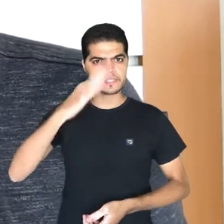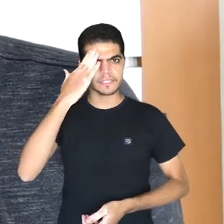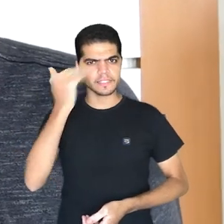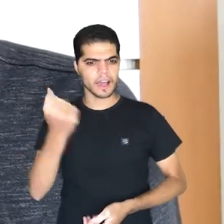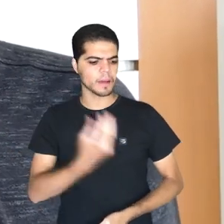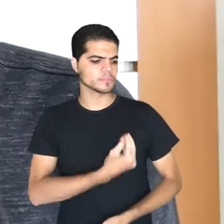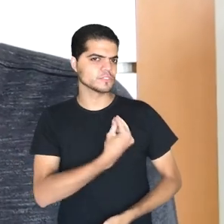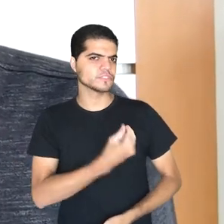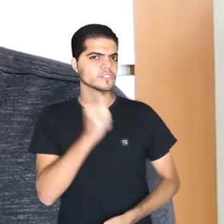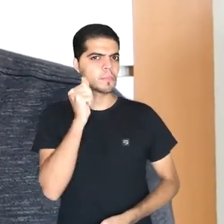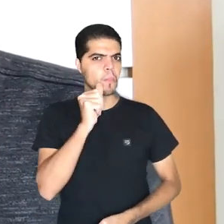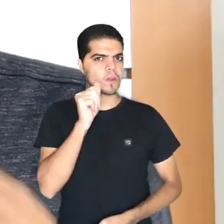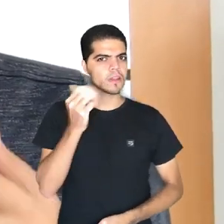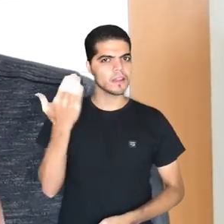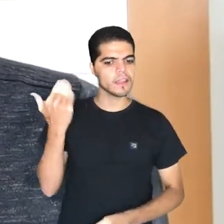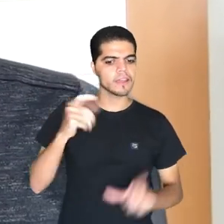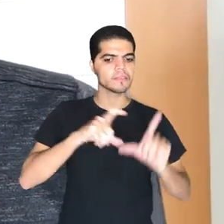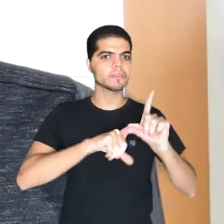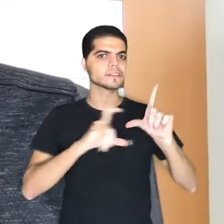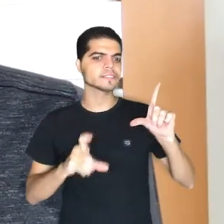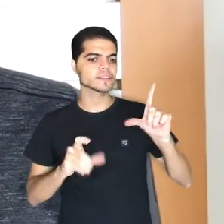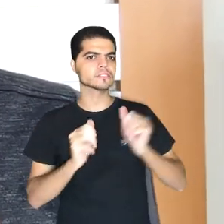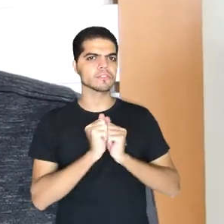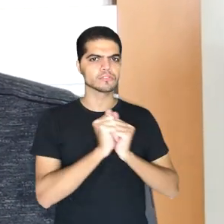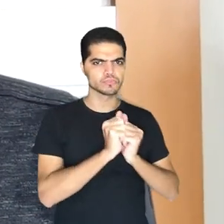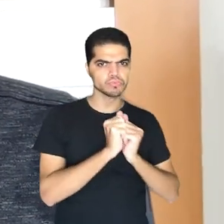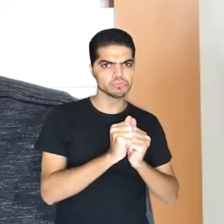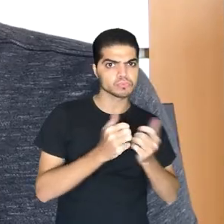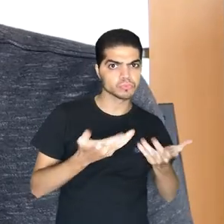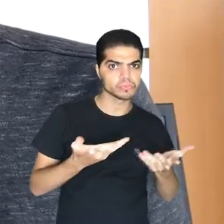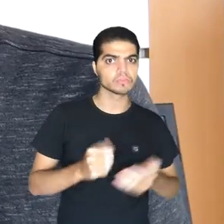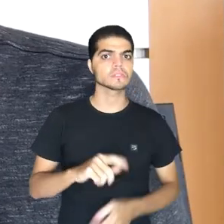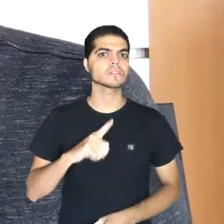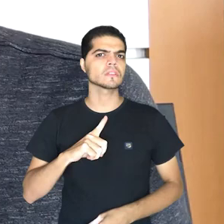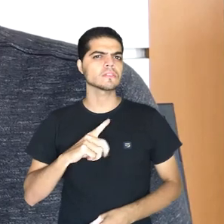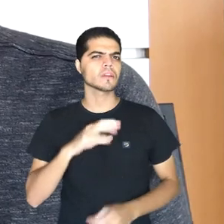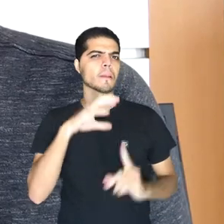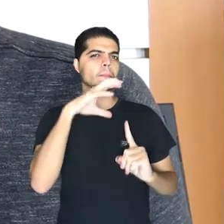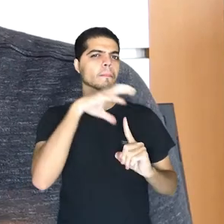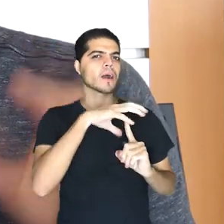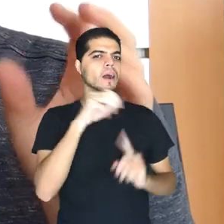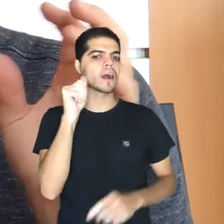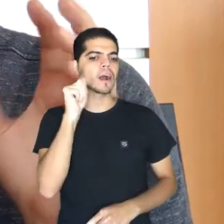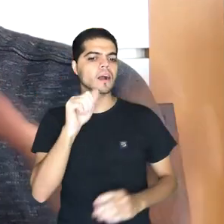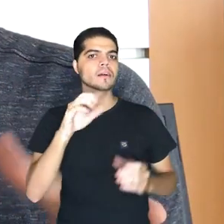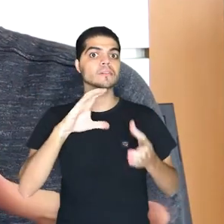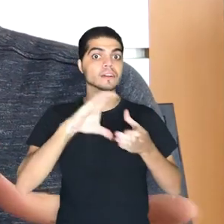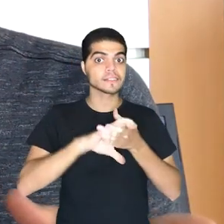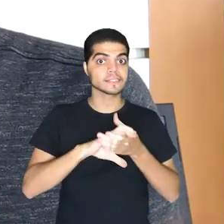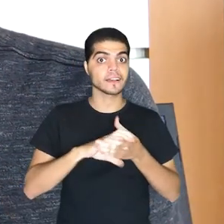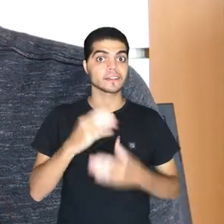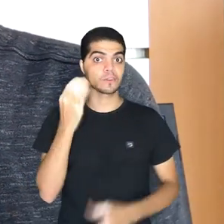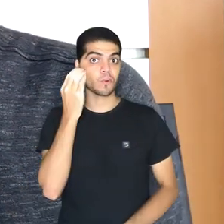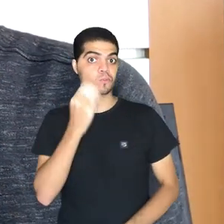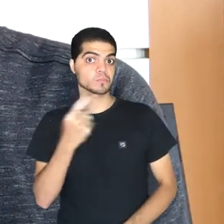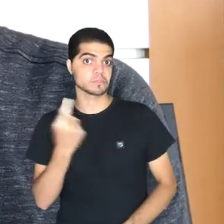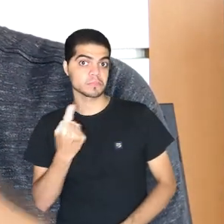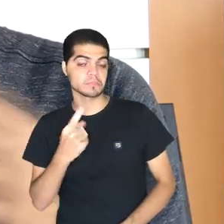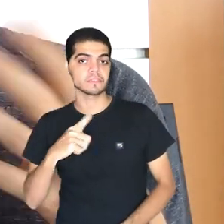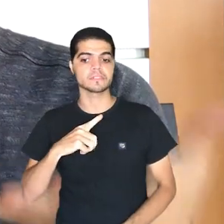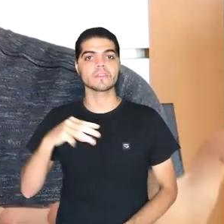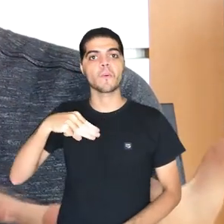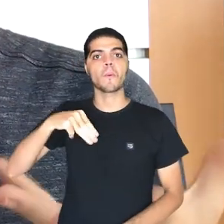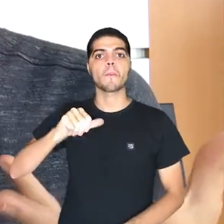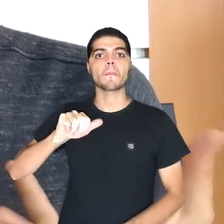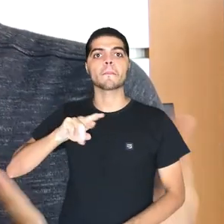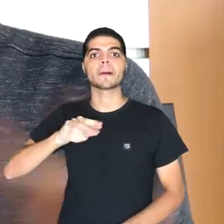Você já ouviu falar de alguma mulher que tenha participado da independência do Brasil? Talvez você já tenha ouvido falar da Imperatriz Leopoldina ou então da